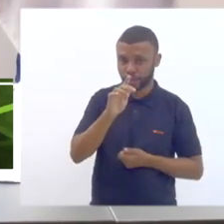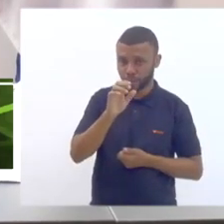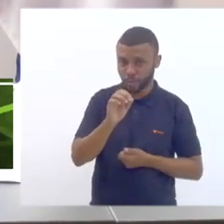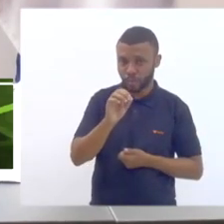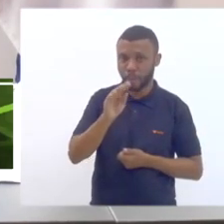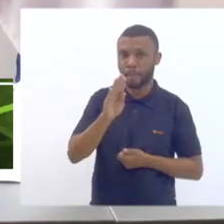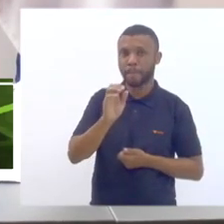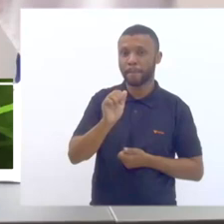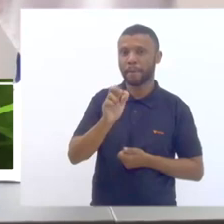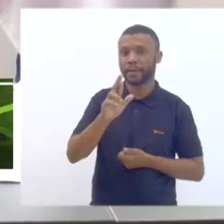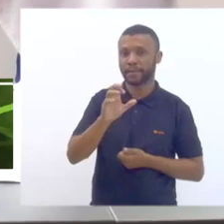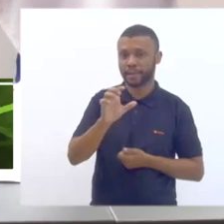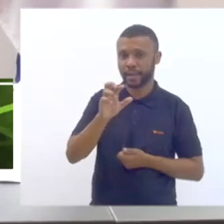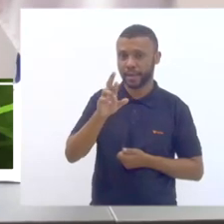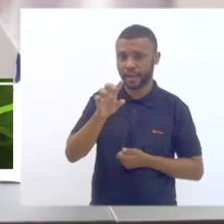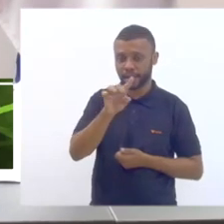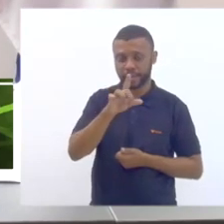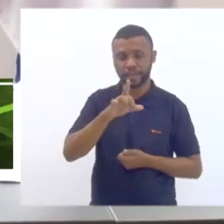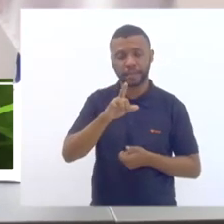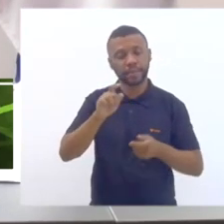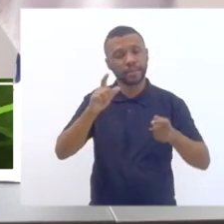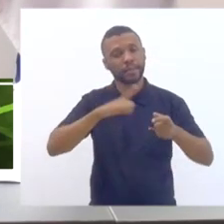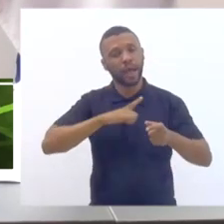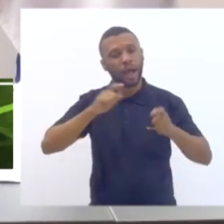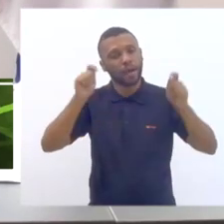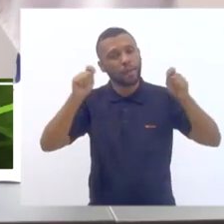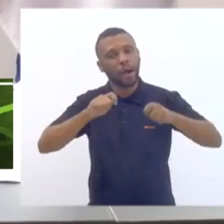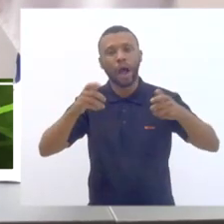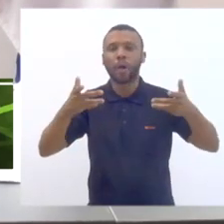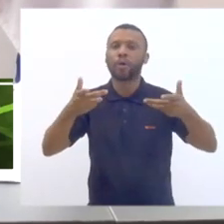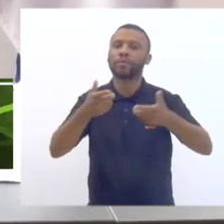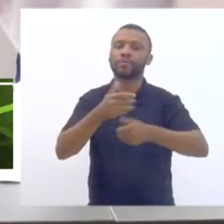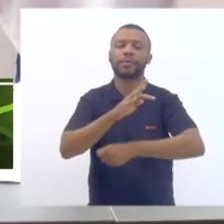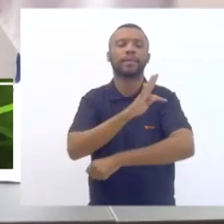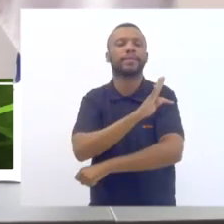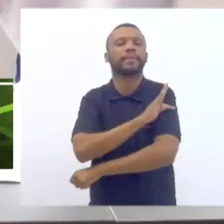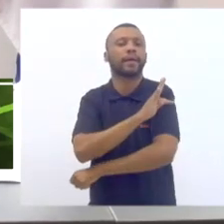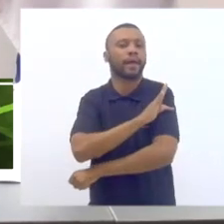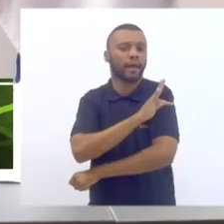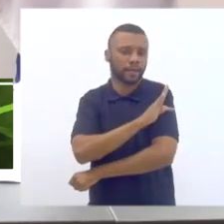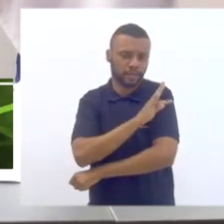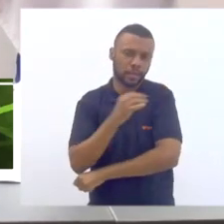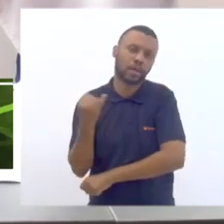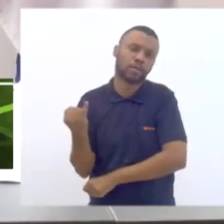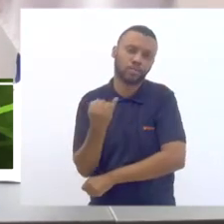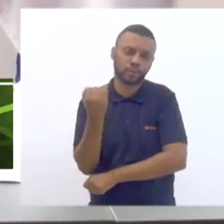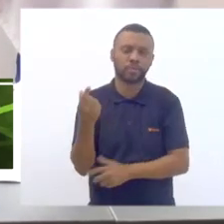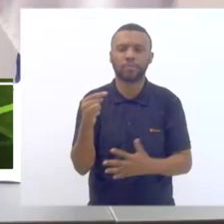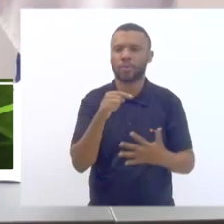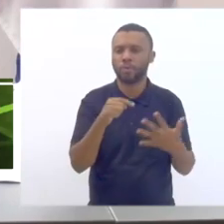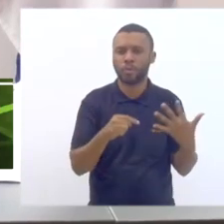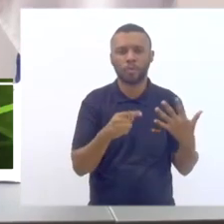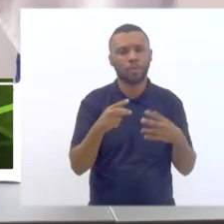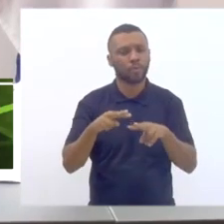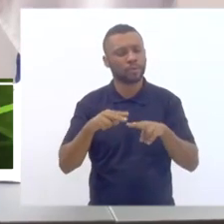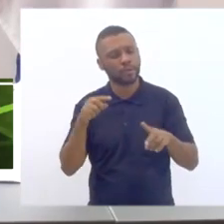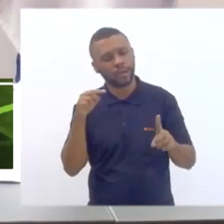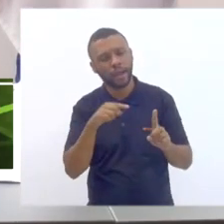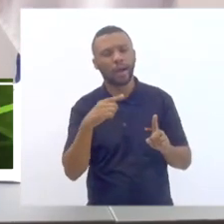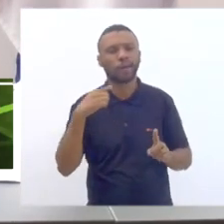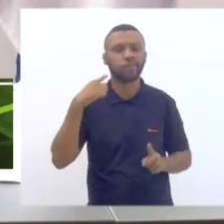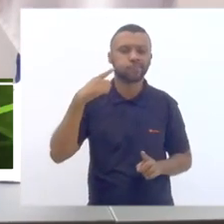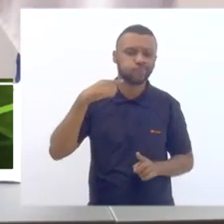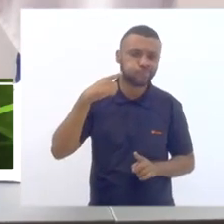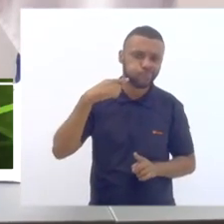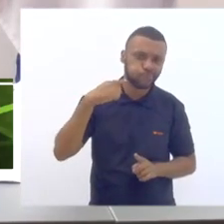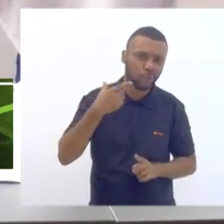possui as qualificações técnicas necessárias, visto que é advogado,